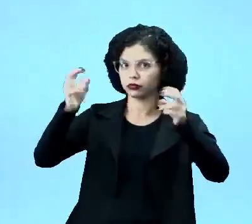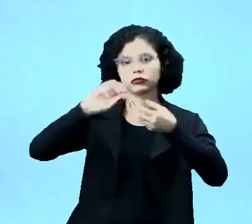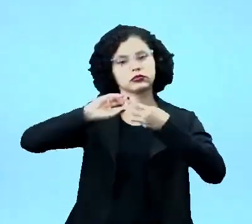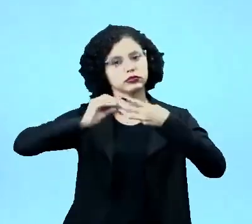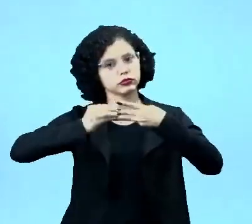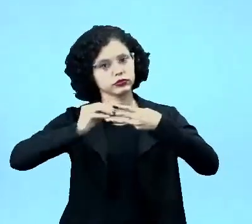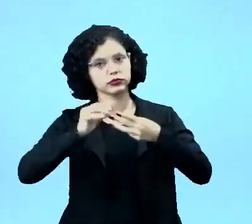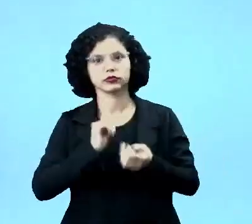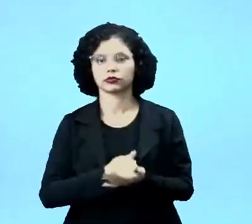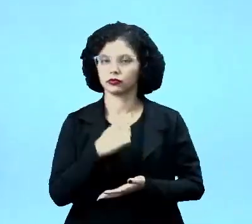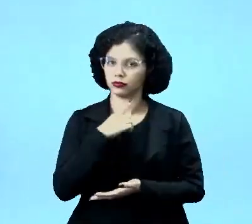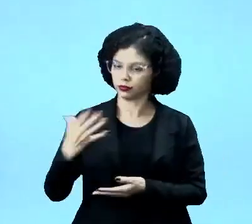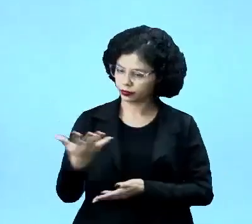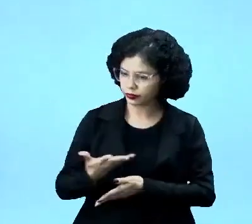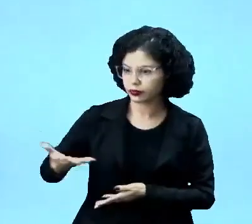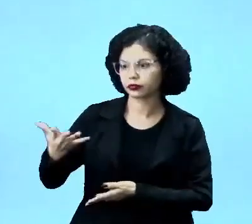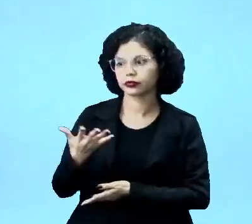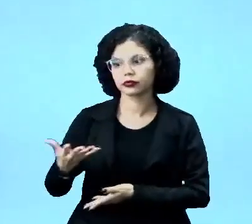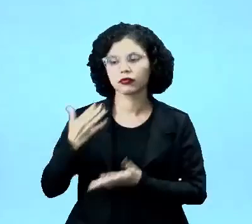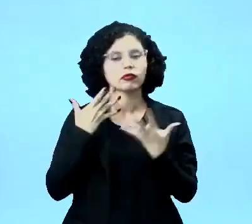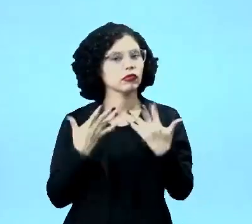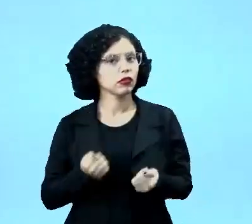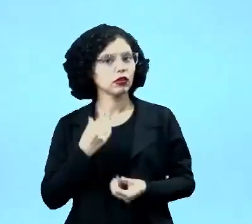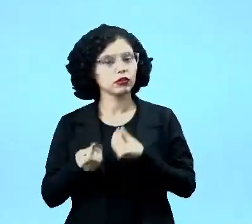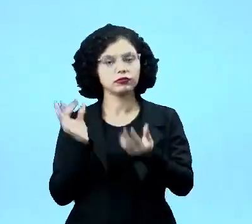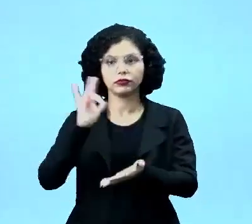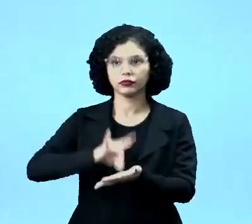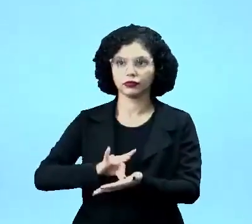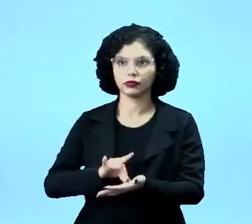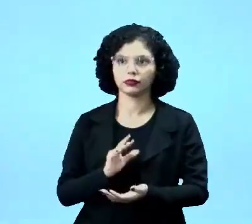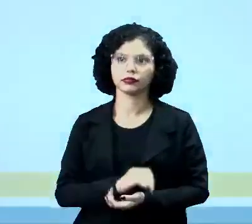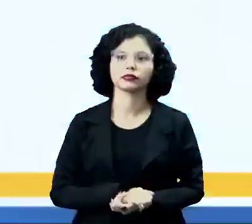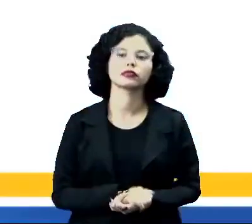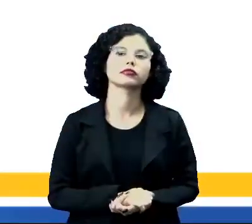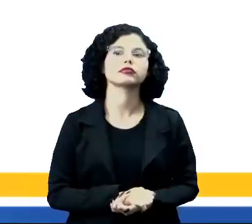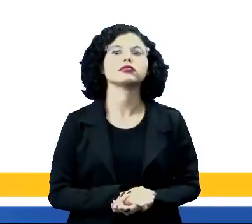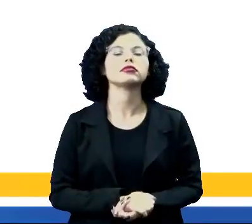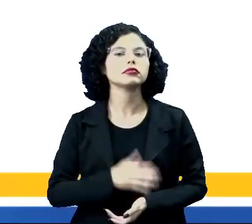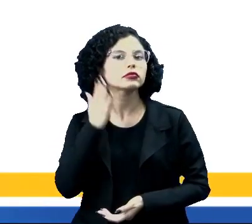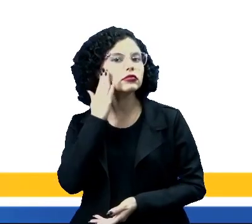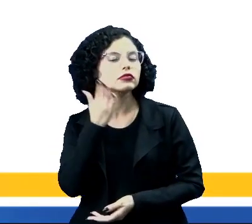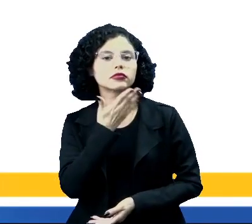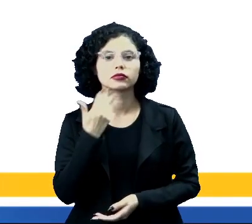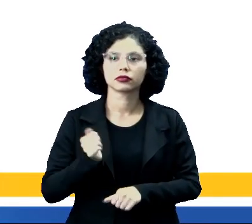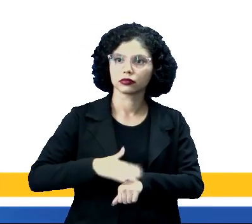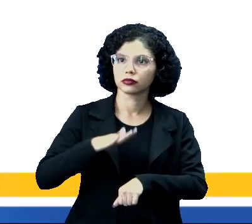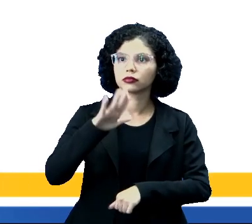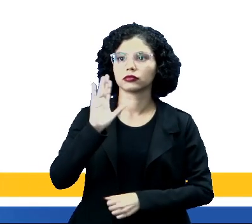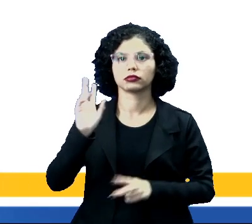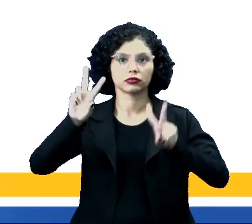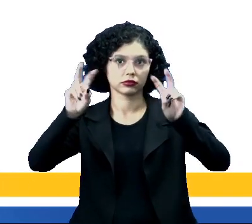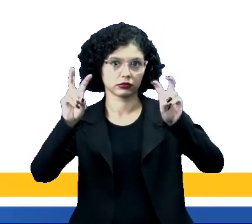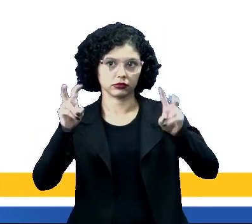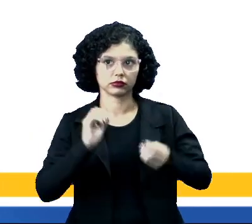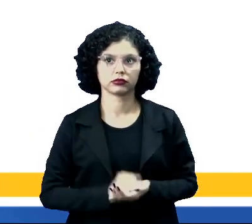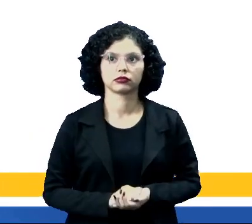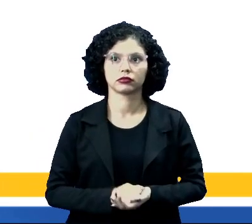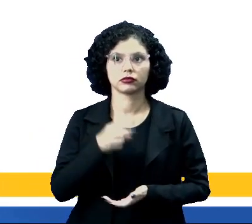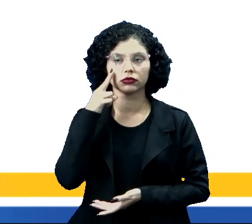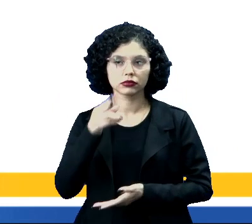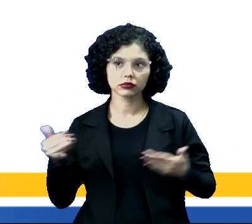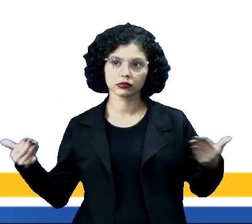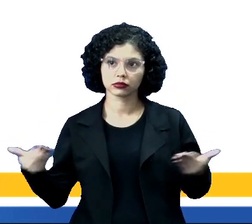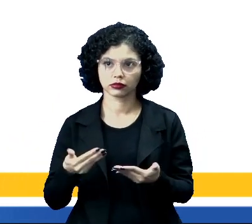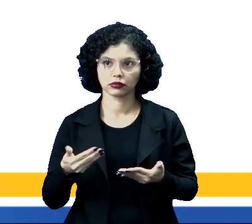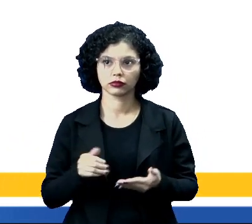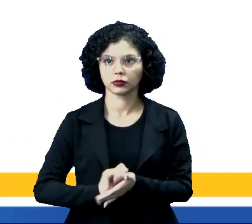celular ela tem base para ser aceita como verdade. Então, para a gente entender um pouquinho mais desse assunto, a gente vai ver agora